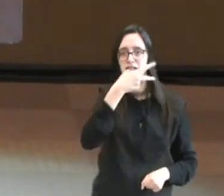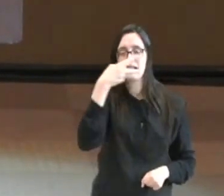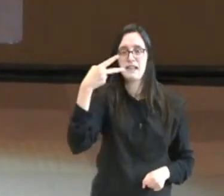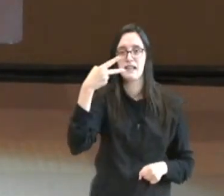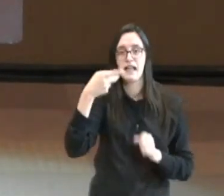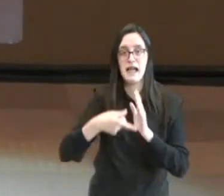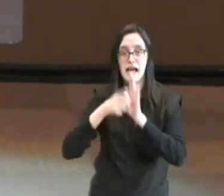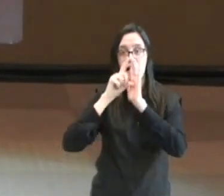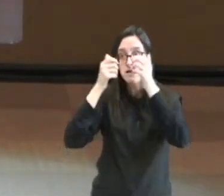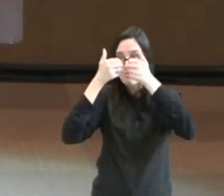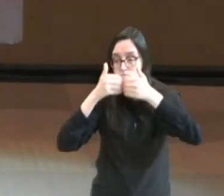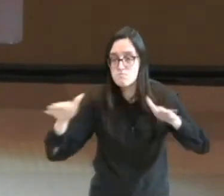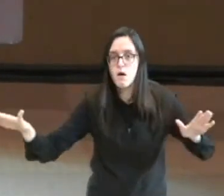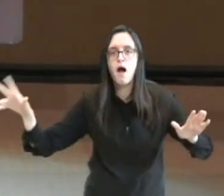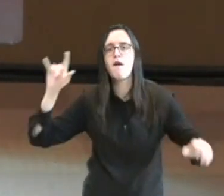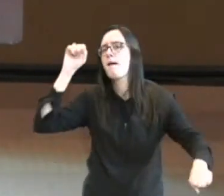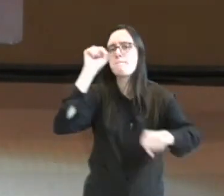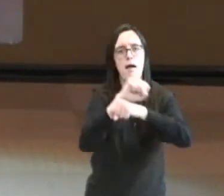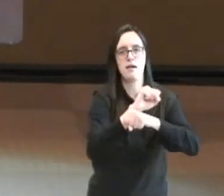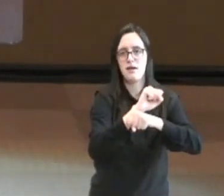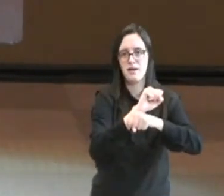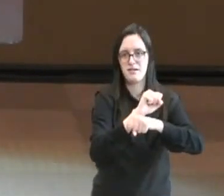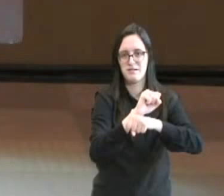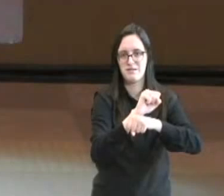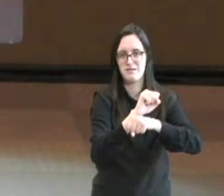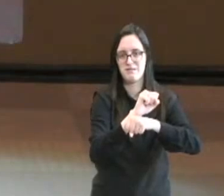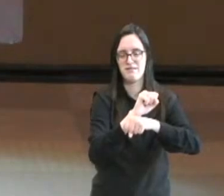antes de inaugurar o templo em 2014.